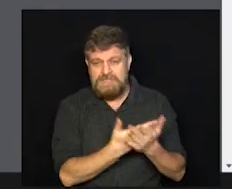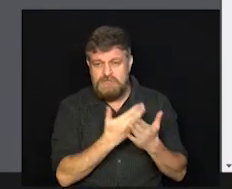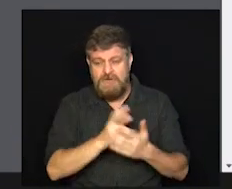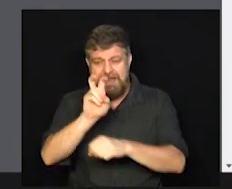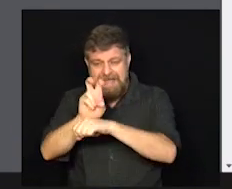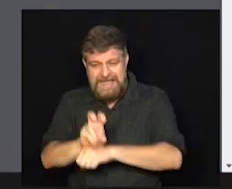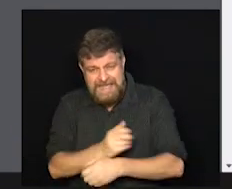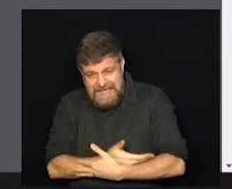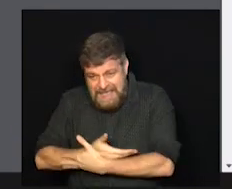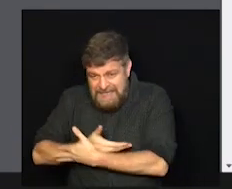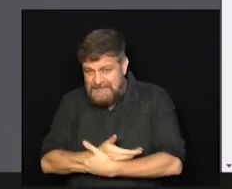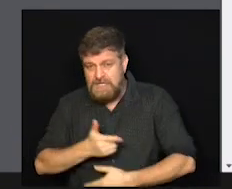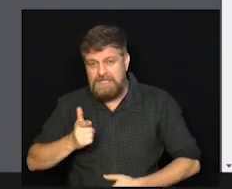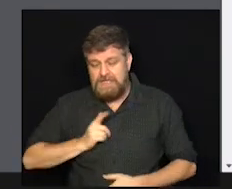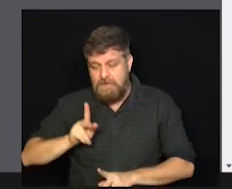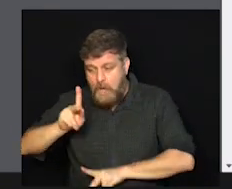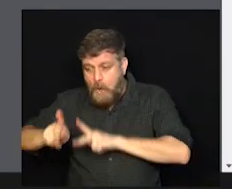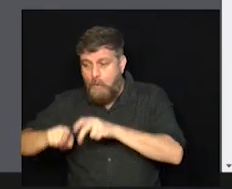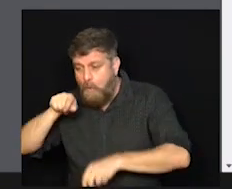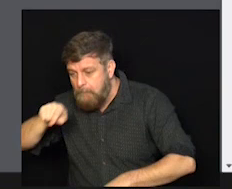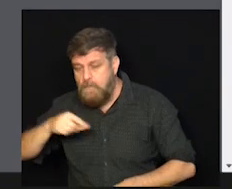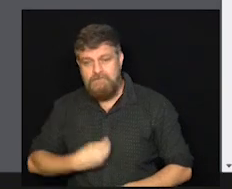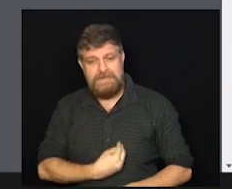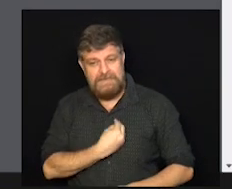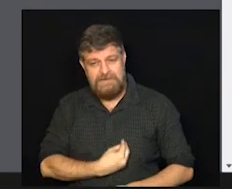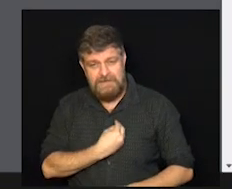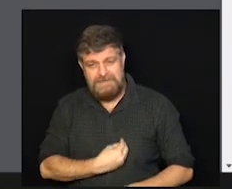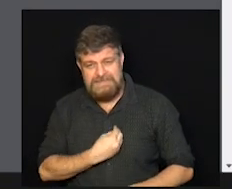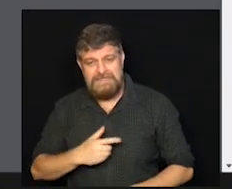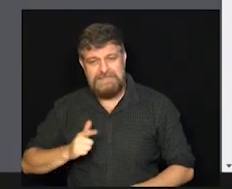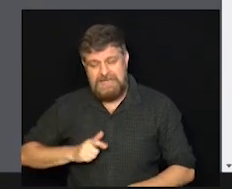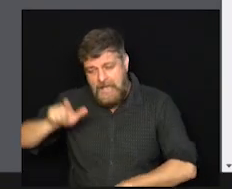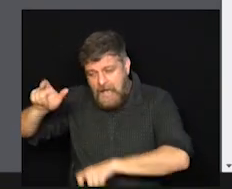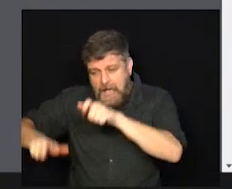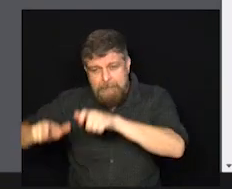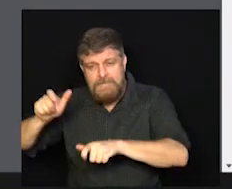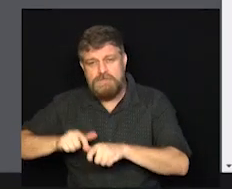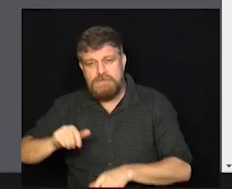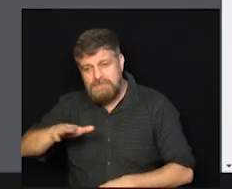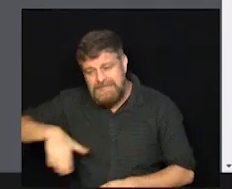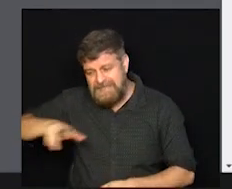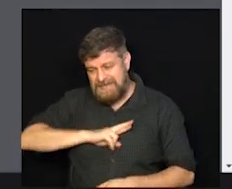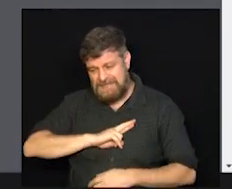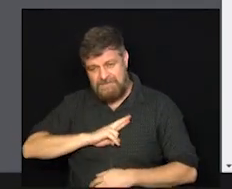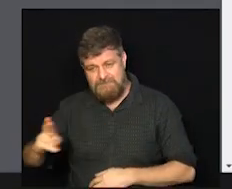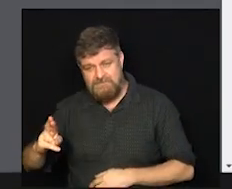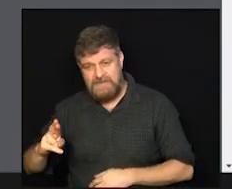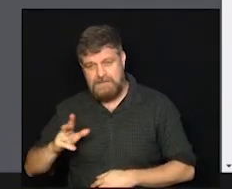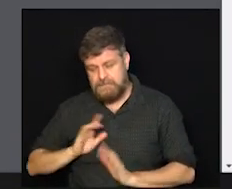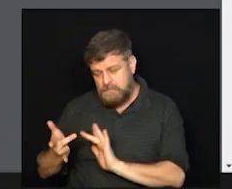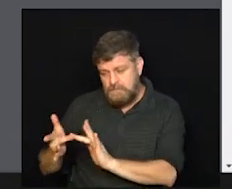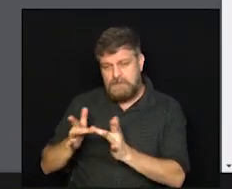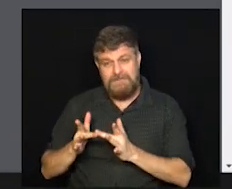percorrido pelo povo de Deus presente no Campo Grande, com leigos e leigas, religiosos e religiosas, articularam